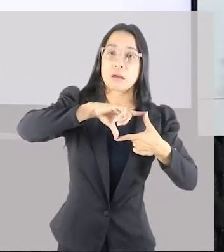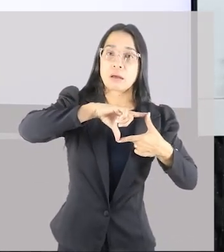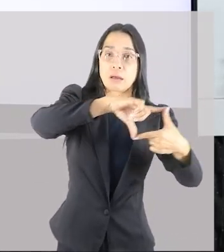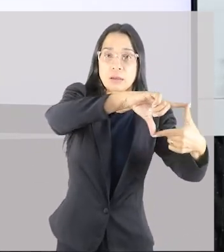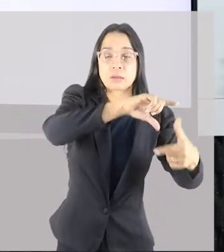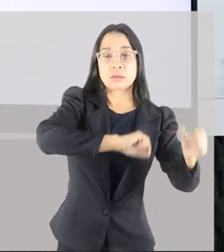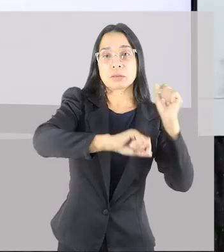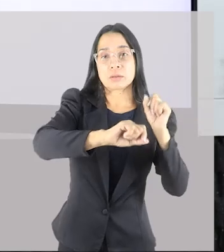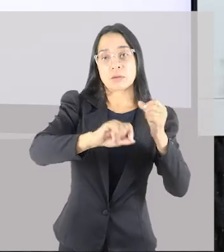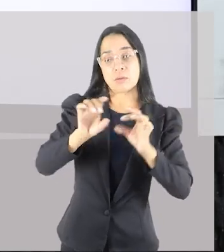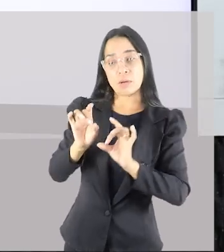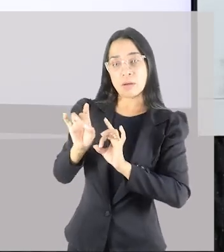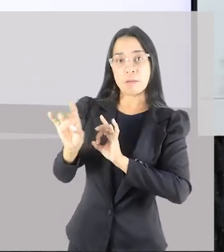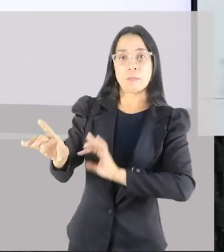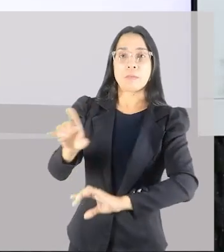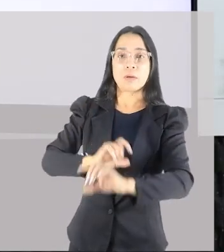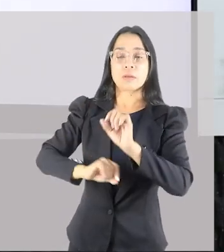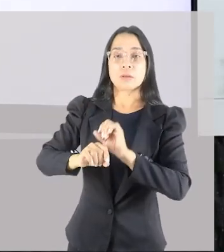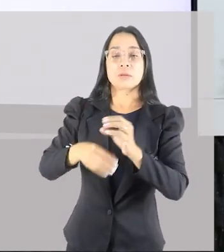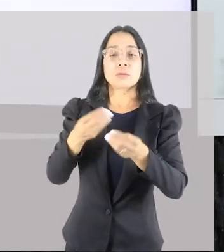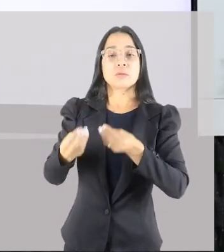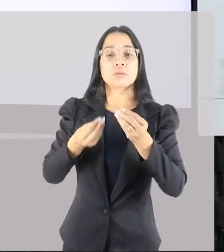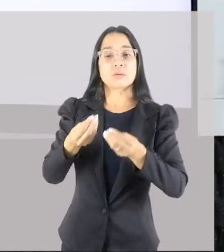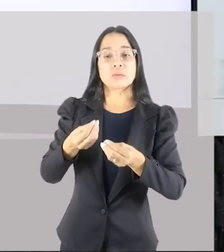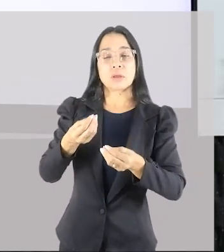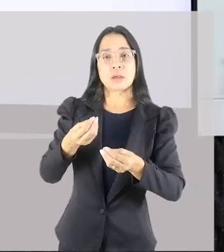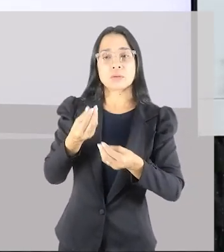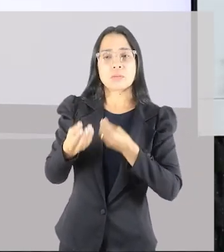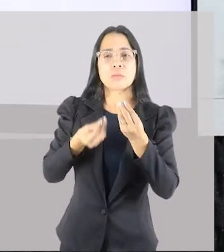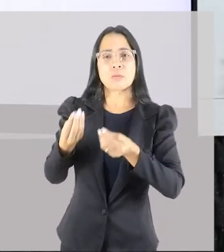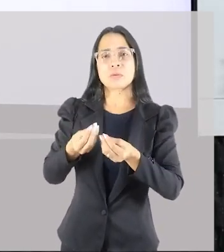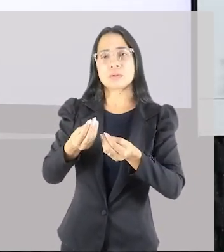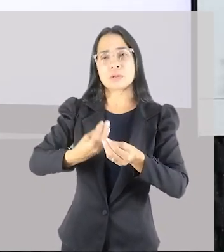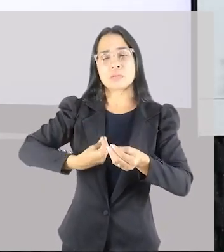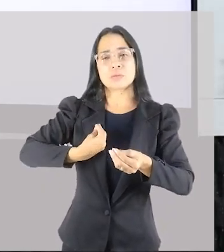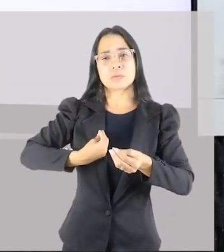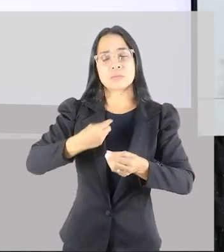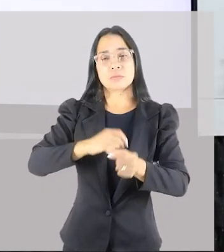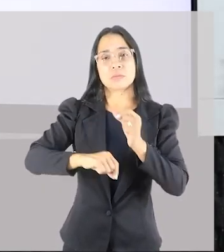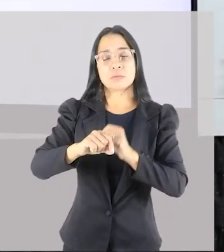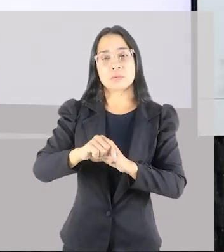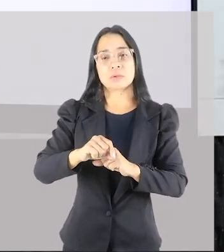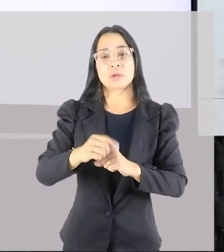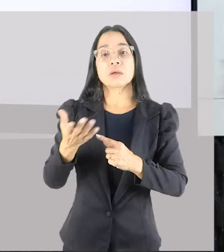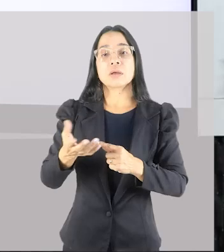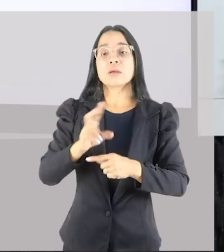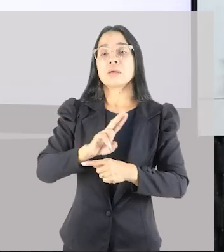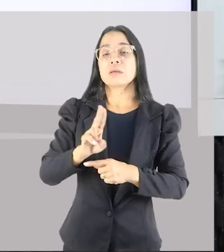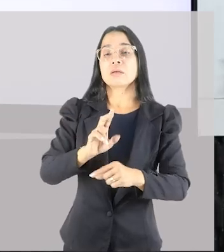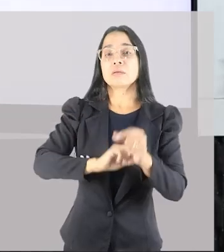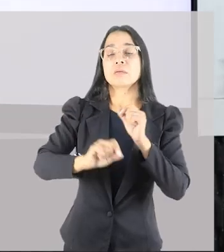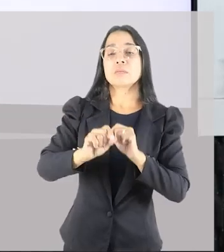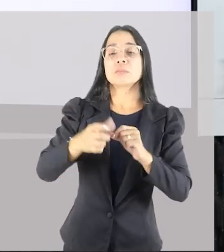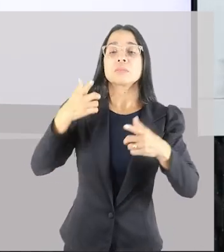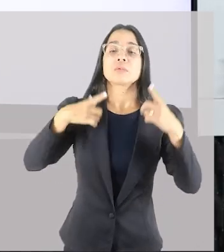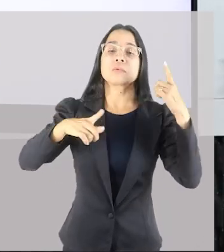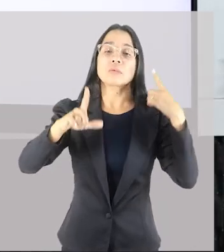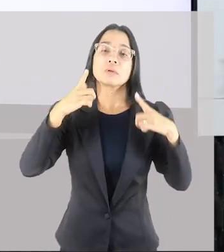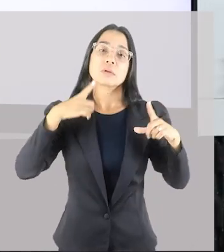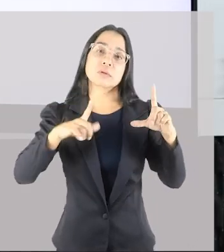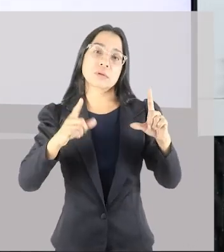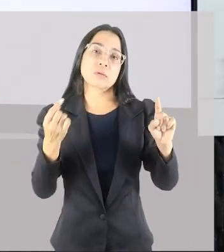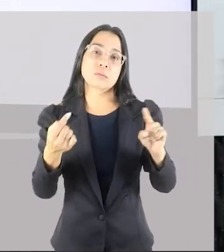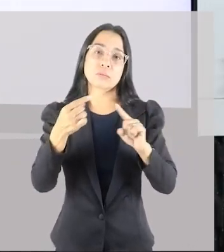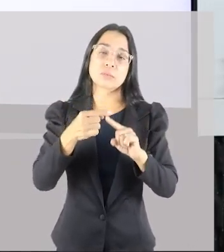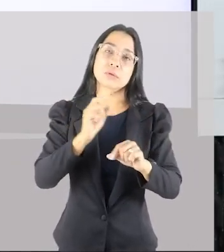abandonar a reflexão sobre a sua condição material sobre a sua condição de vida em nome de um lazer de uma